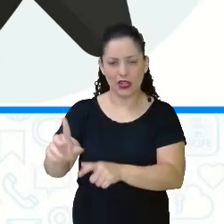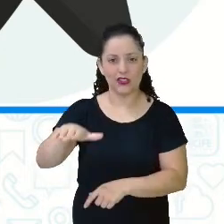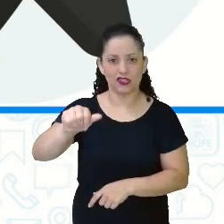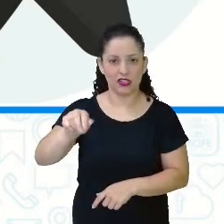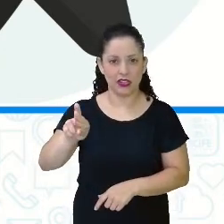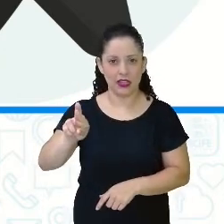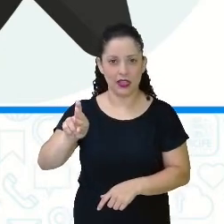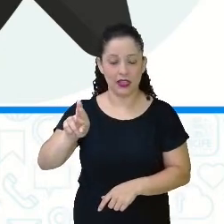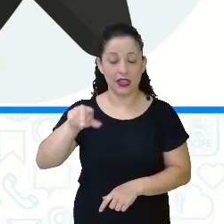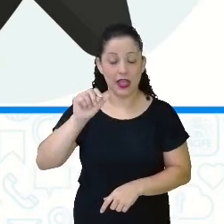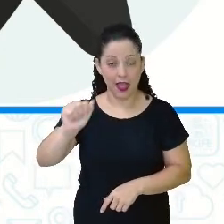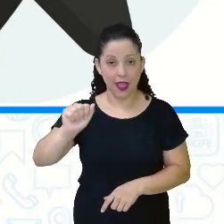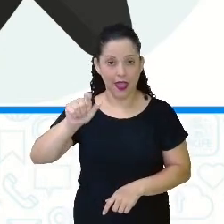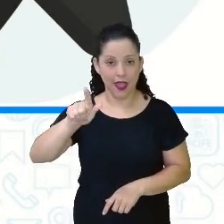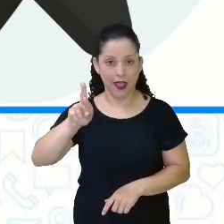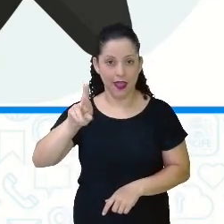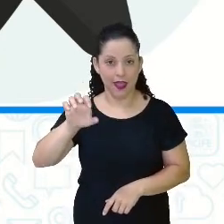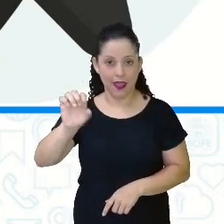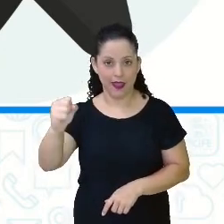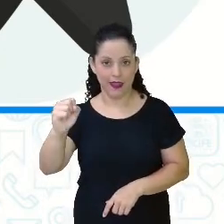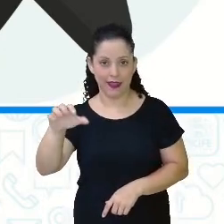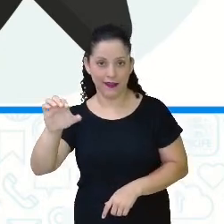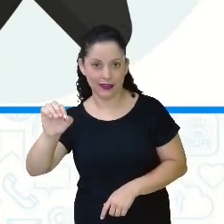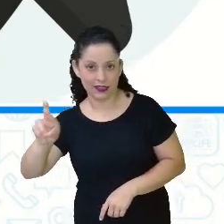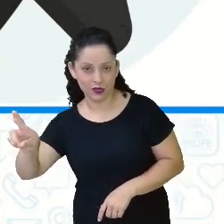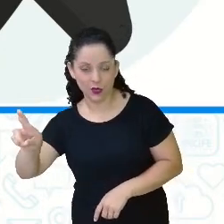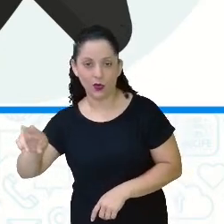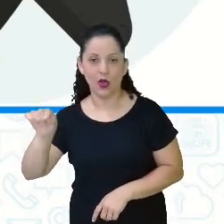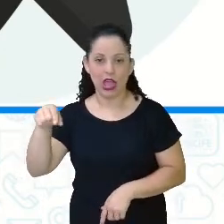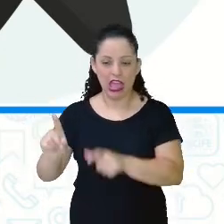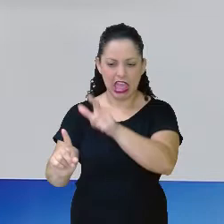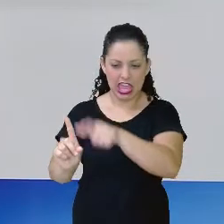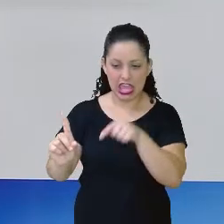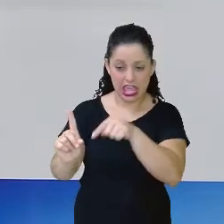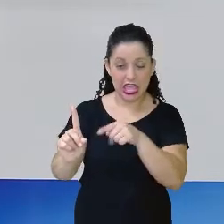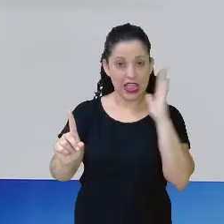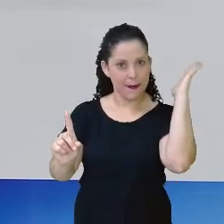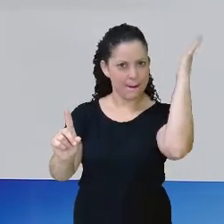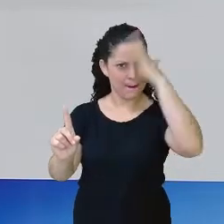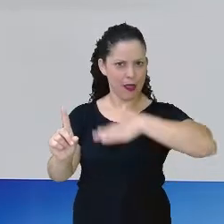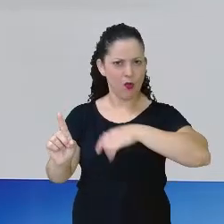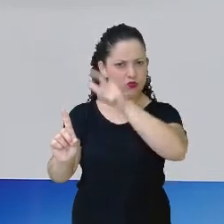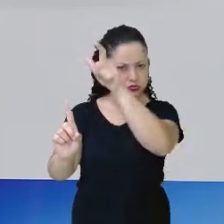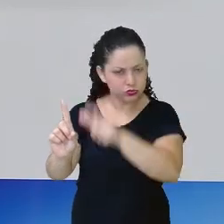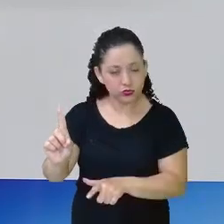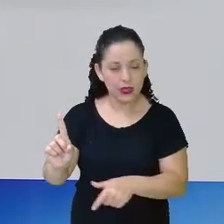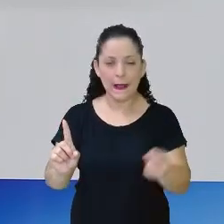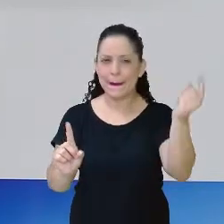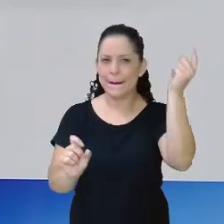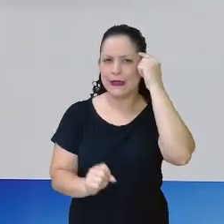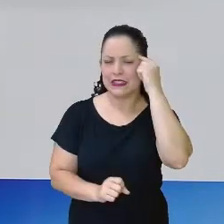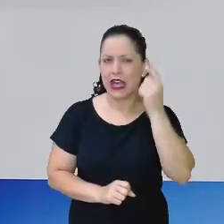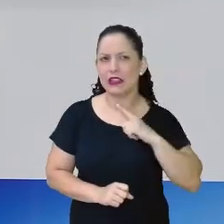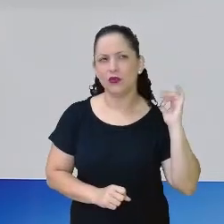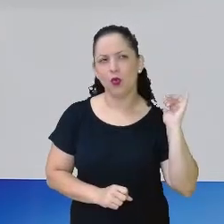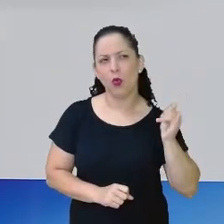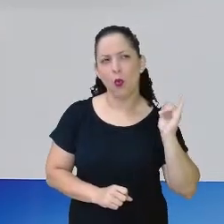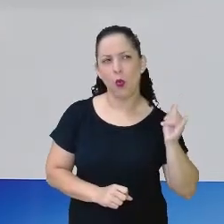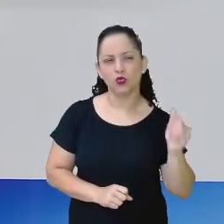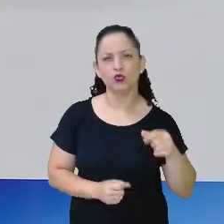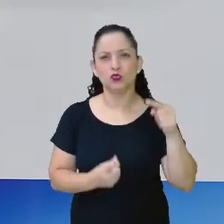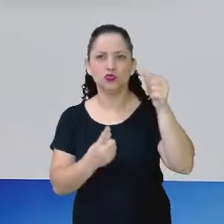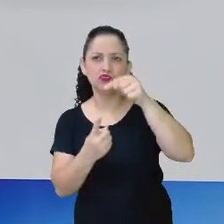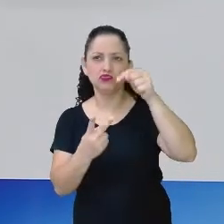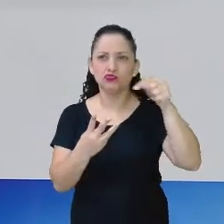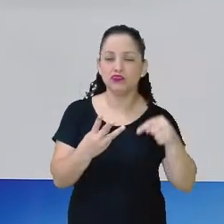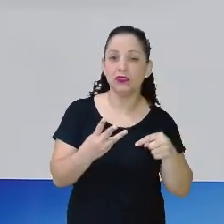aquele que faz uma maldade, ele é o vilão da história. Então, para e pensa aí. Pense em 2 contos de fadas ou 3 que você já ouviu, que você já